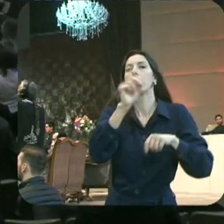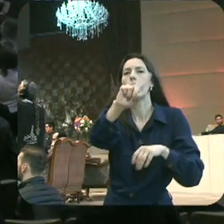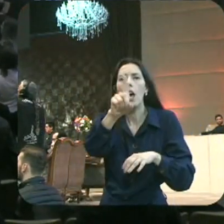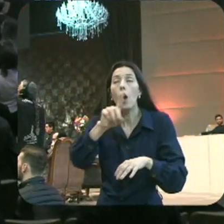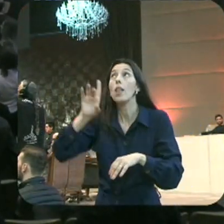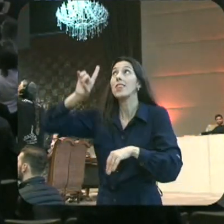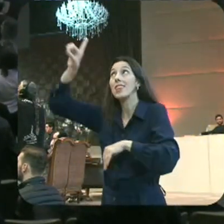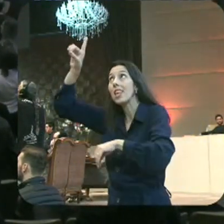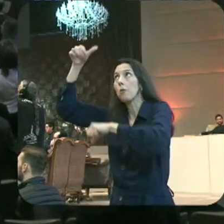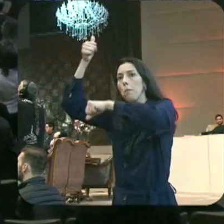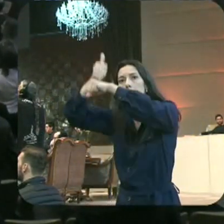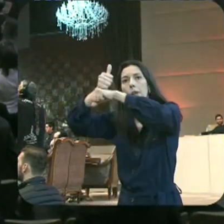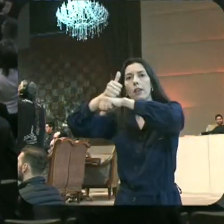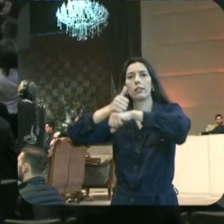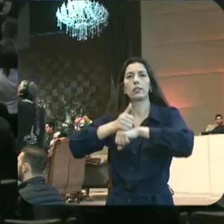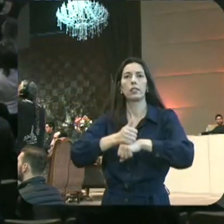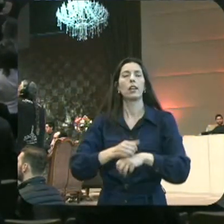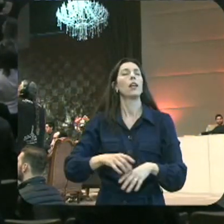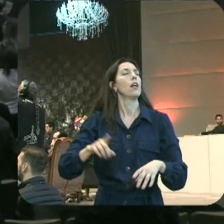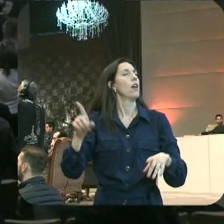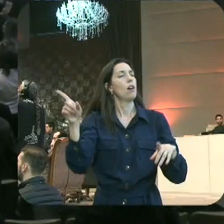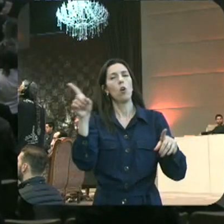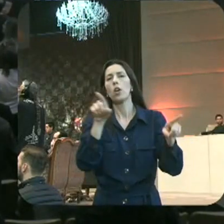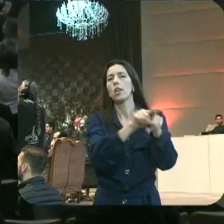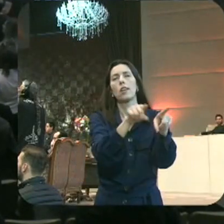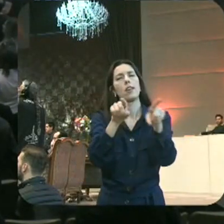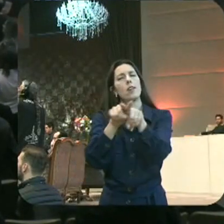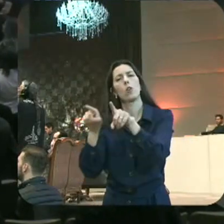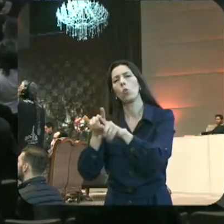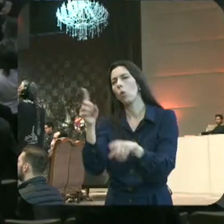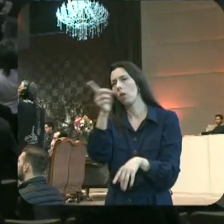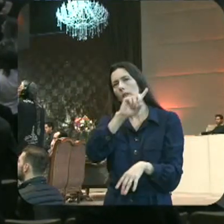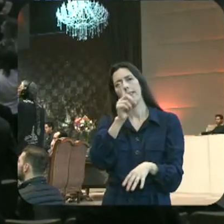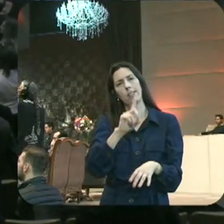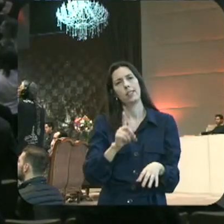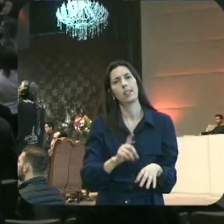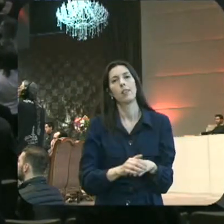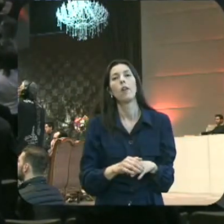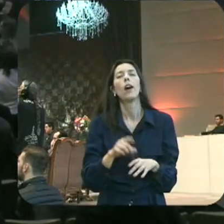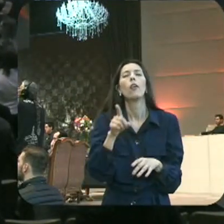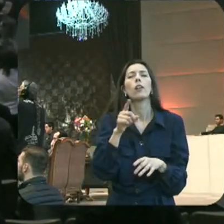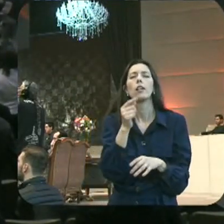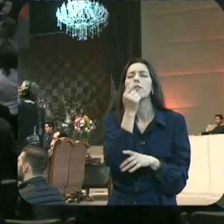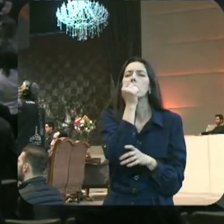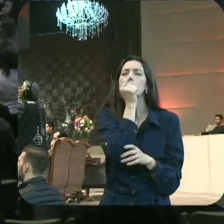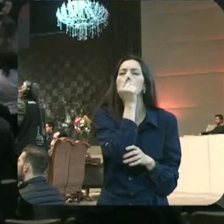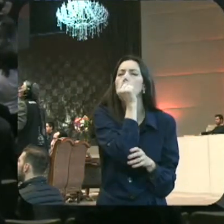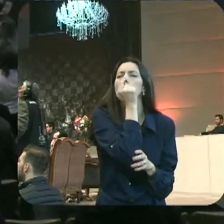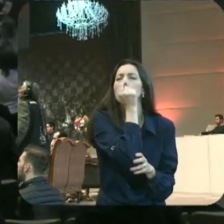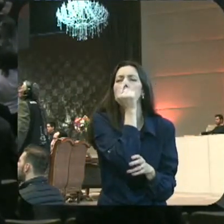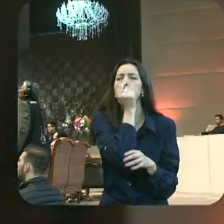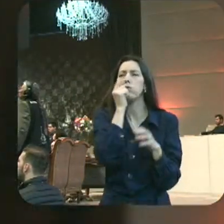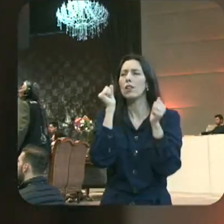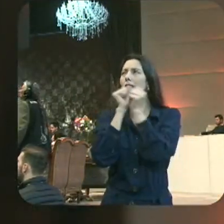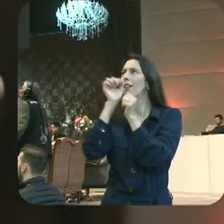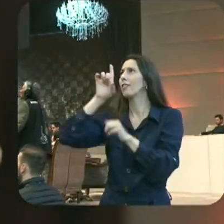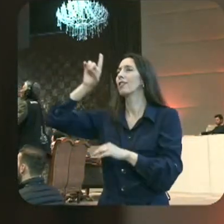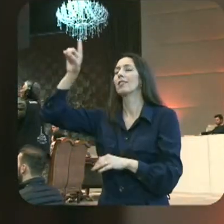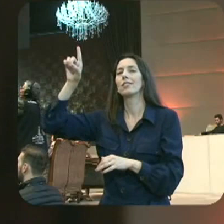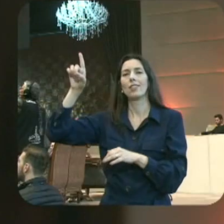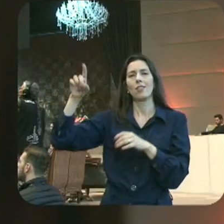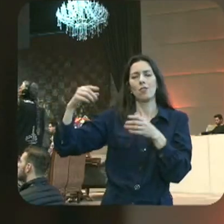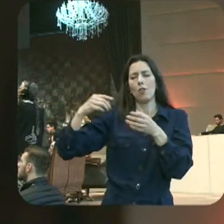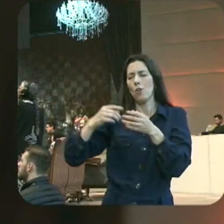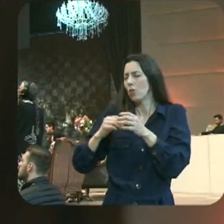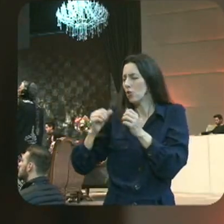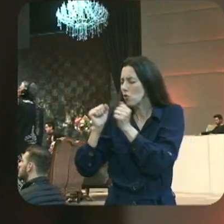É diferente. Ah, mas não é a mesma coisa. Não, é a tua intimidade, é o teu pacto, tua caminhada